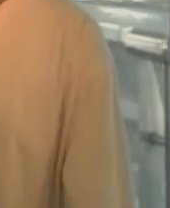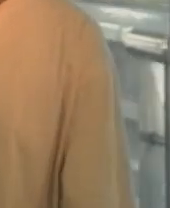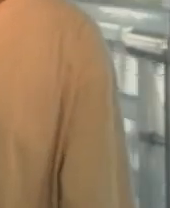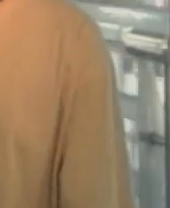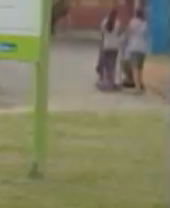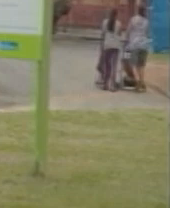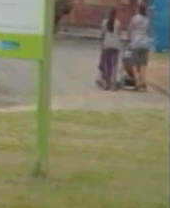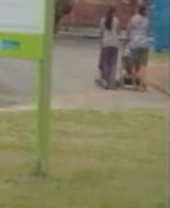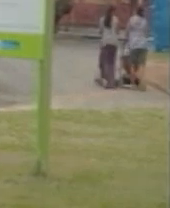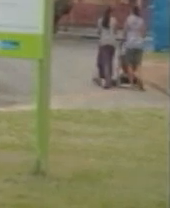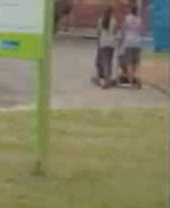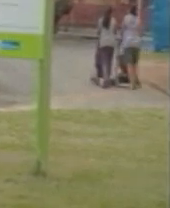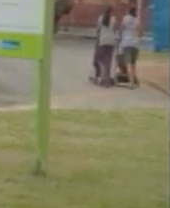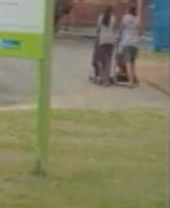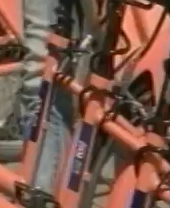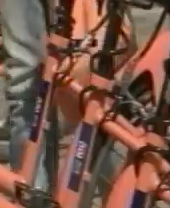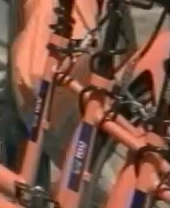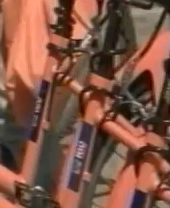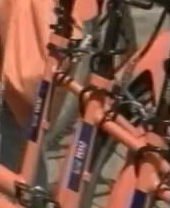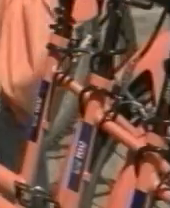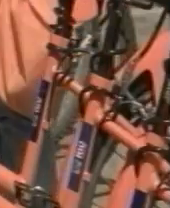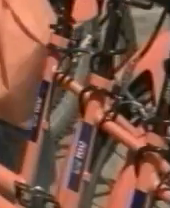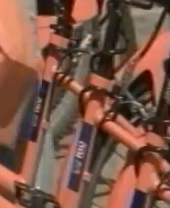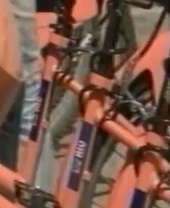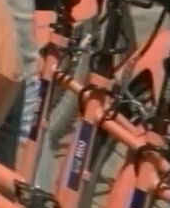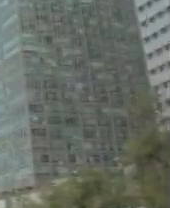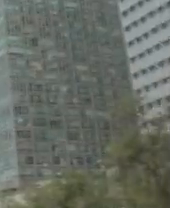por que das coisas.